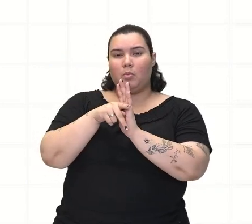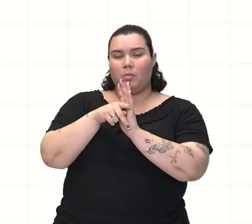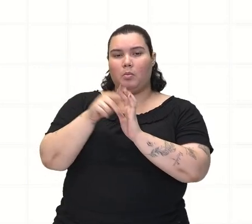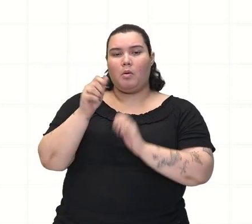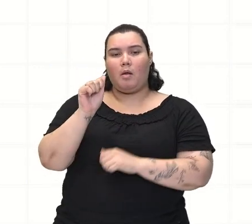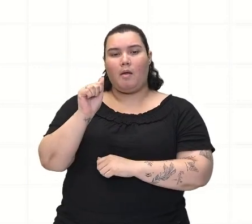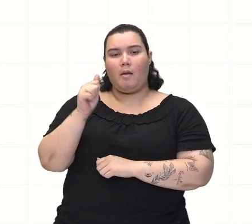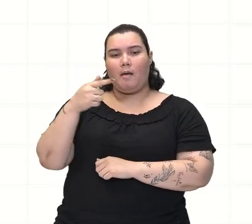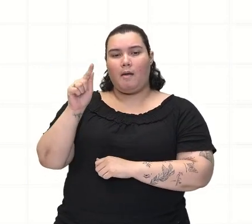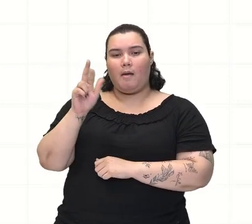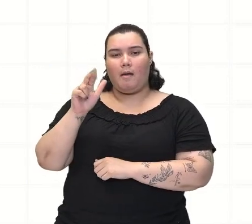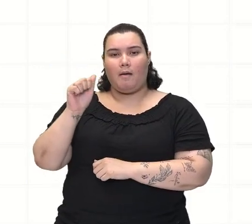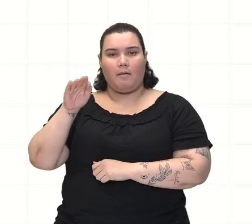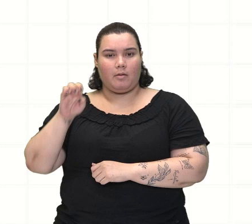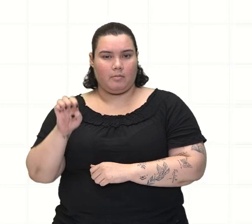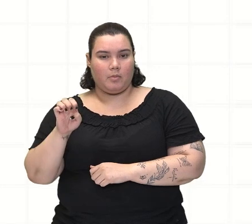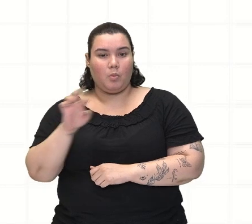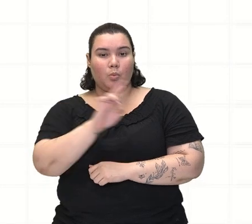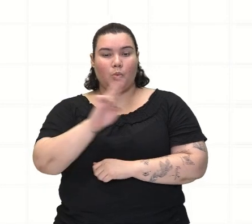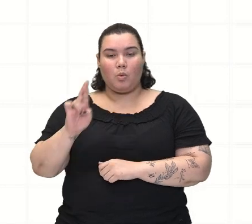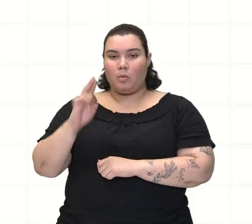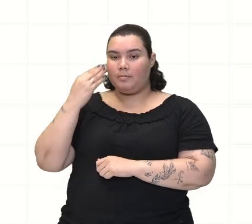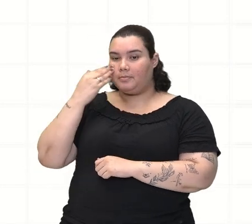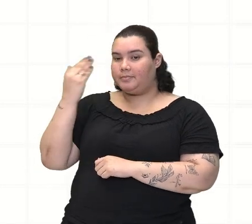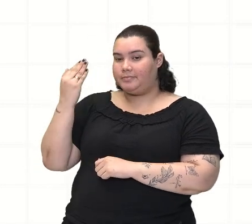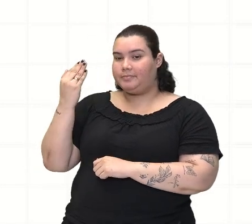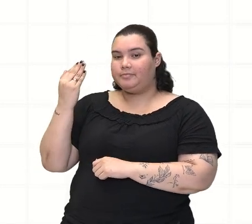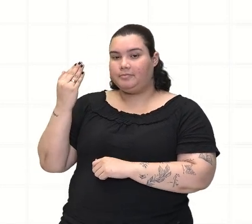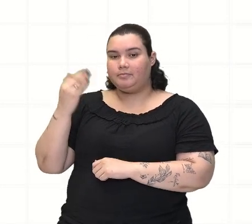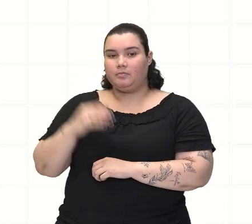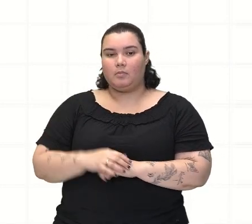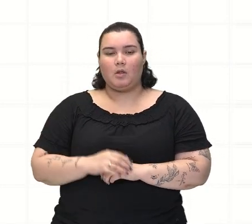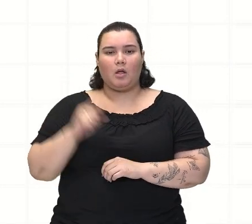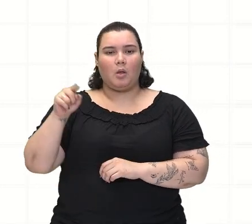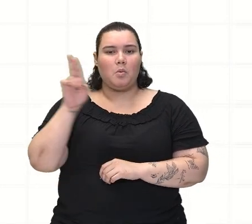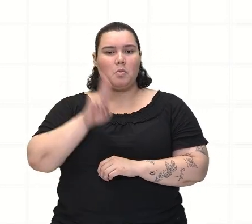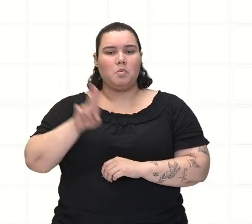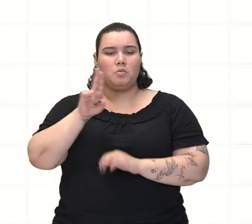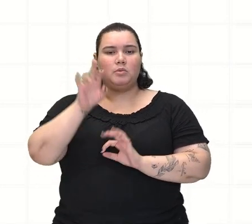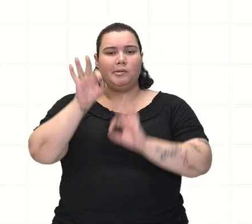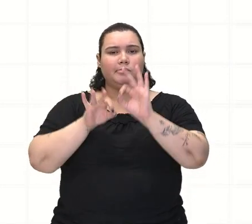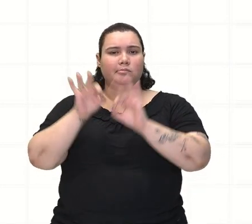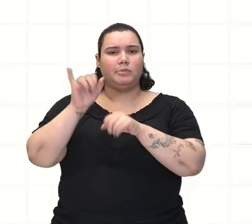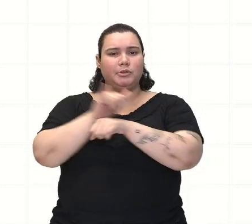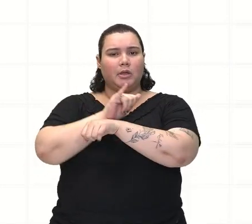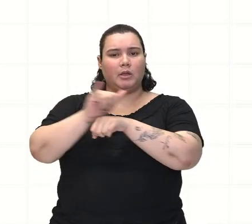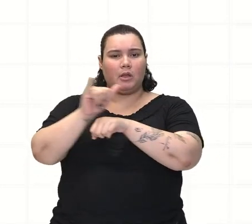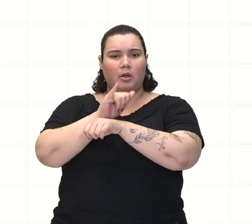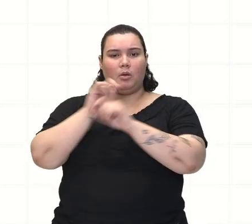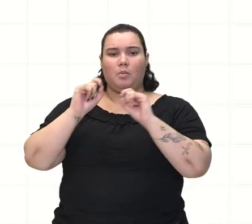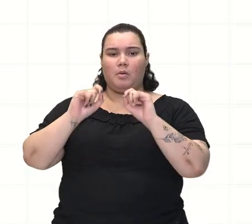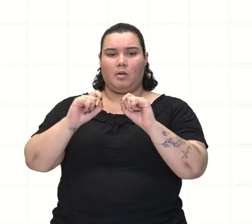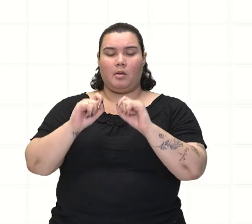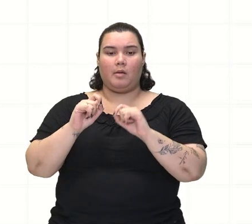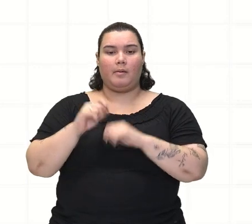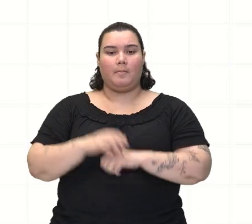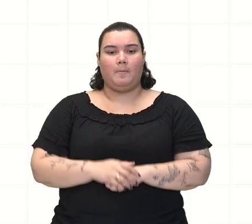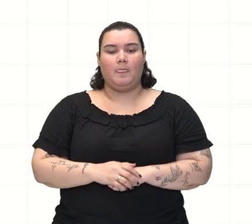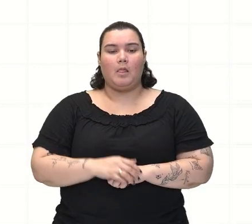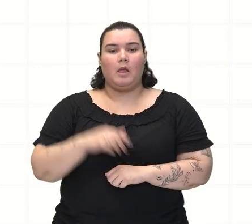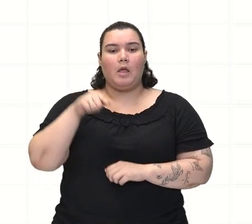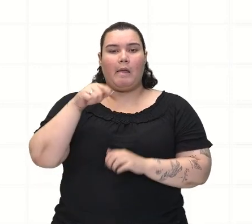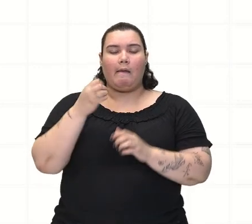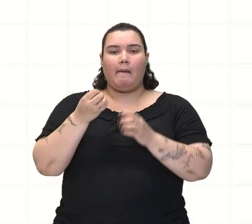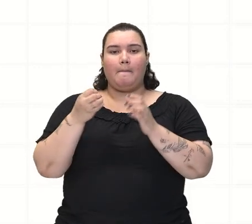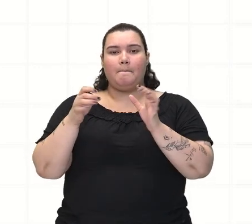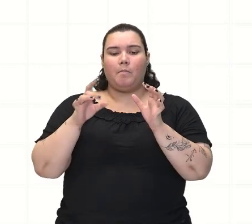que ele utilizou um processo de completar quadrados, né, para resolver a equação